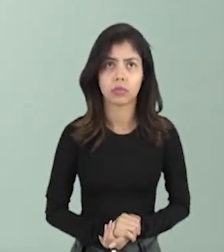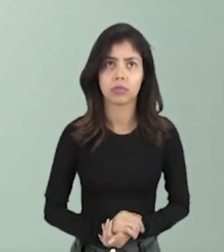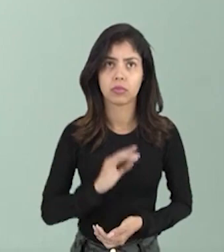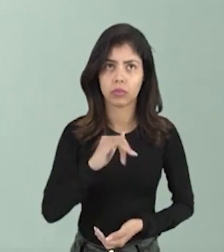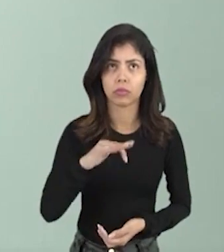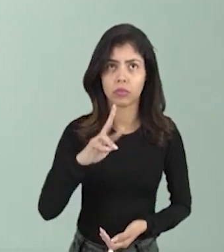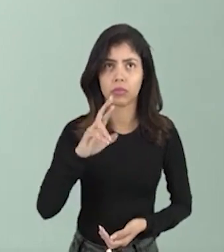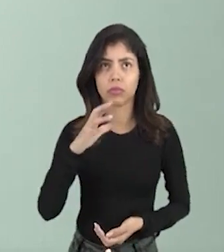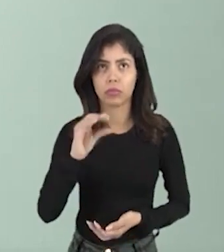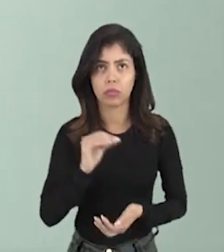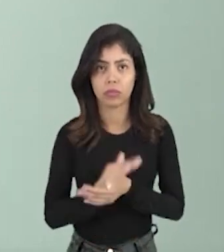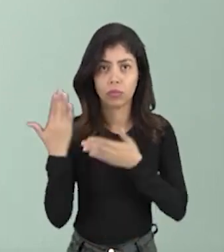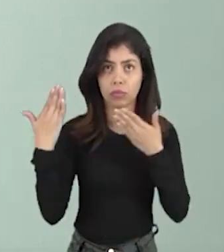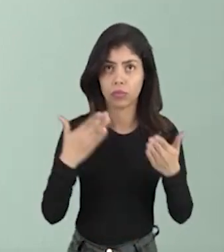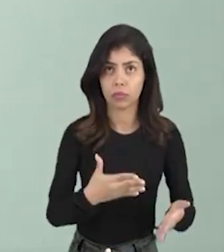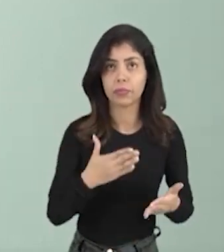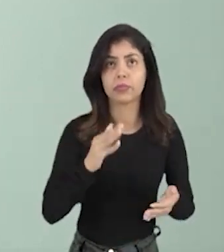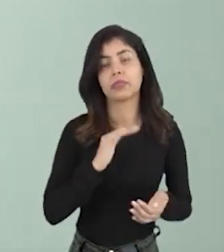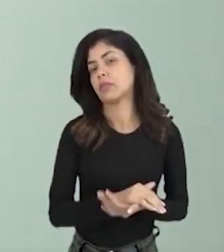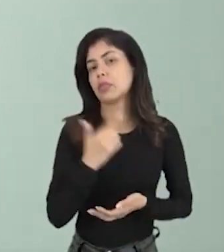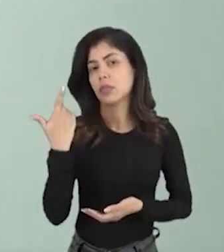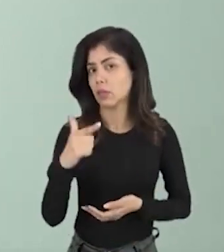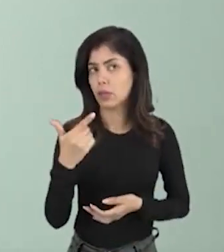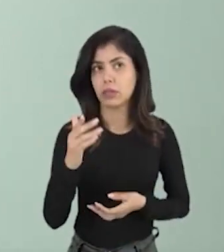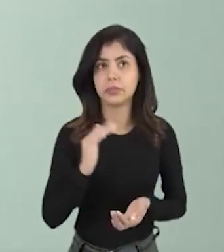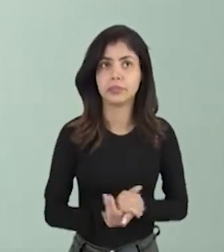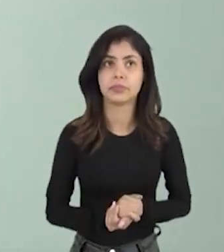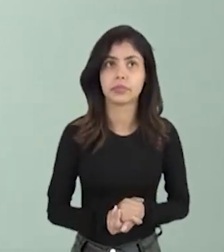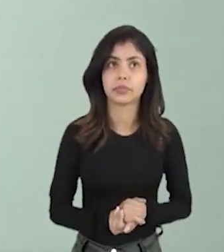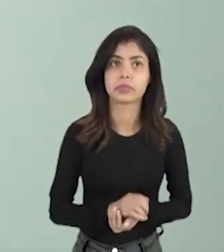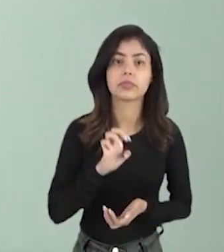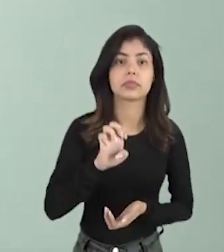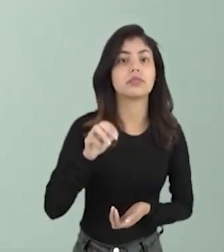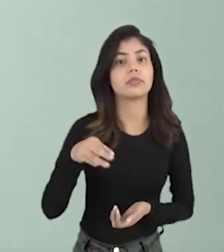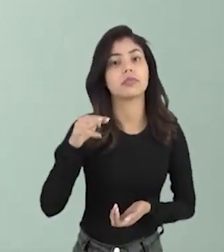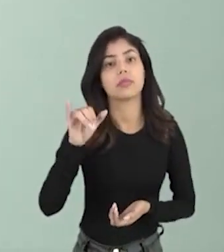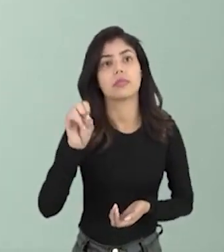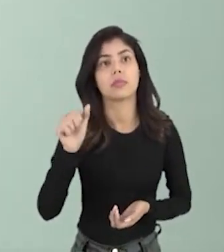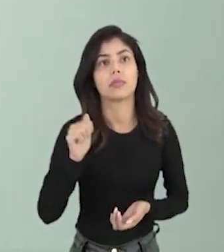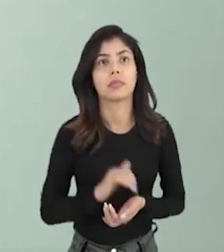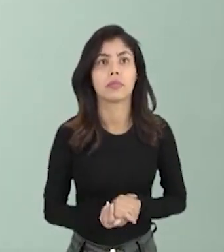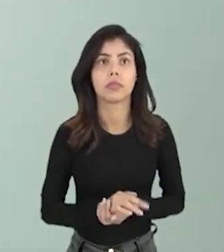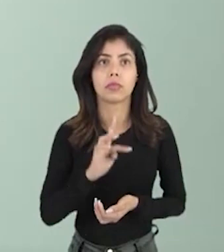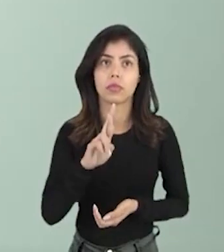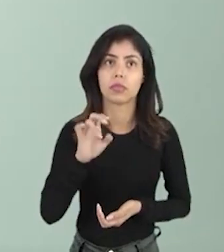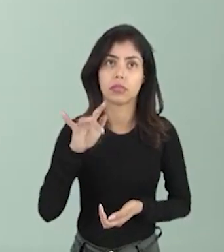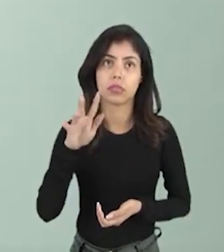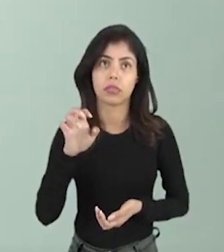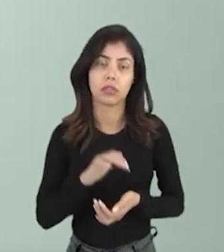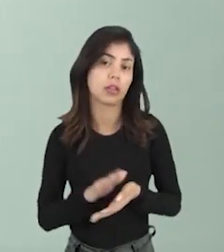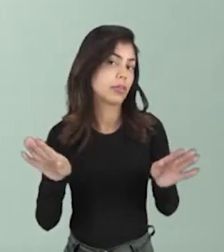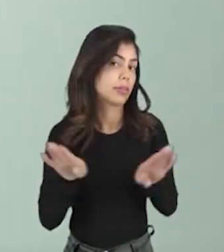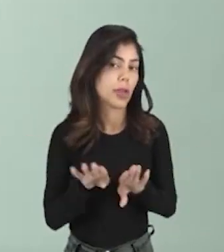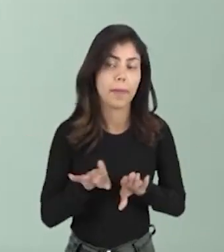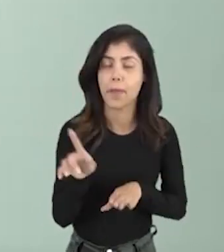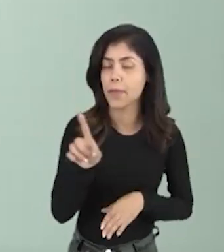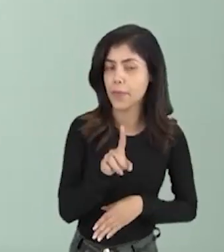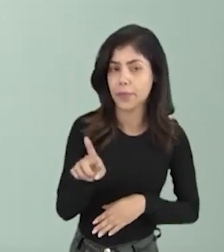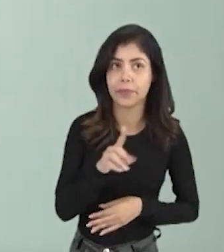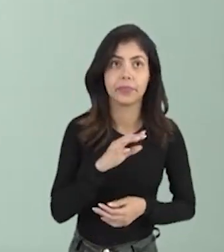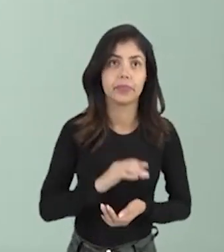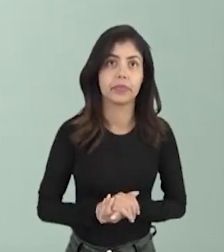temos o interlocutor, é o foco não é o interlocutor, é o emissor, como nós já dissemos. O referente não é o